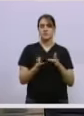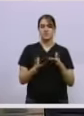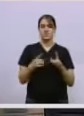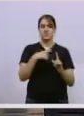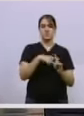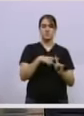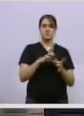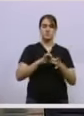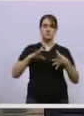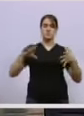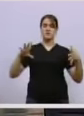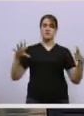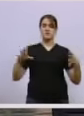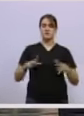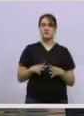Livre.